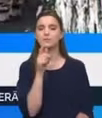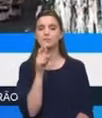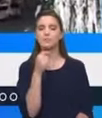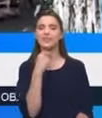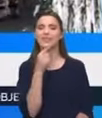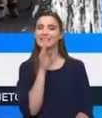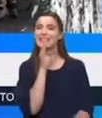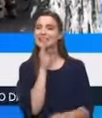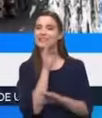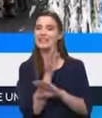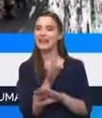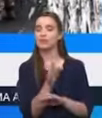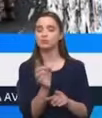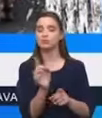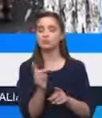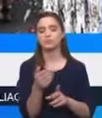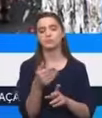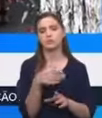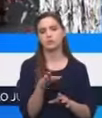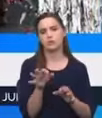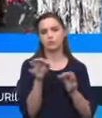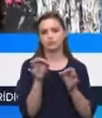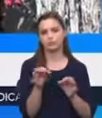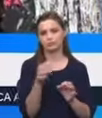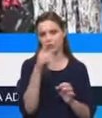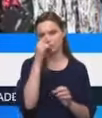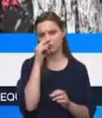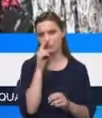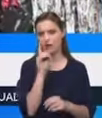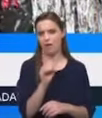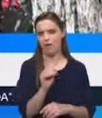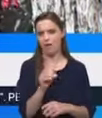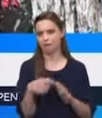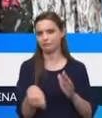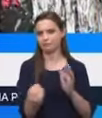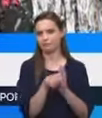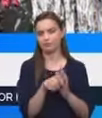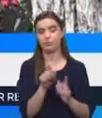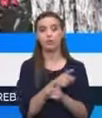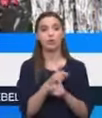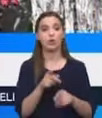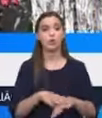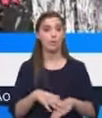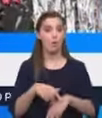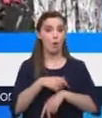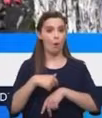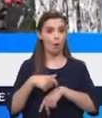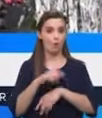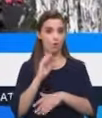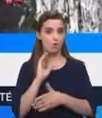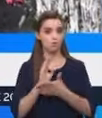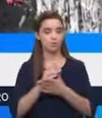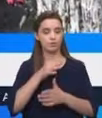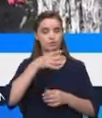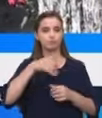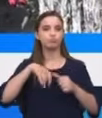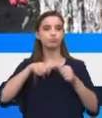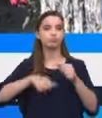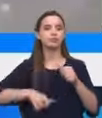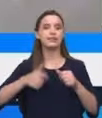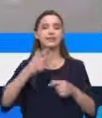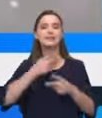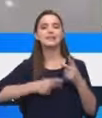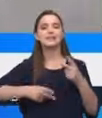totalmente descoberta, mas que claramente é uma afronta a Putin, uma vez que nas declarações que foram sendo feitas nas últimas horas há uma crítica geral